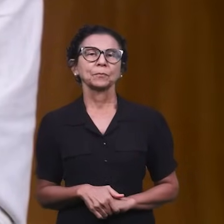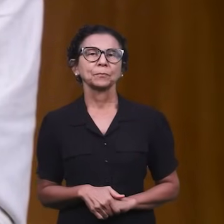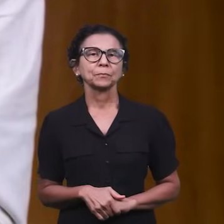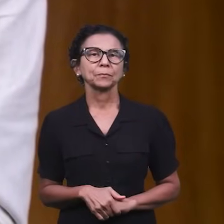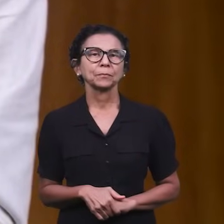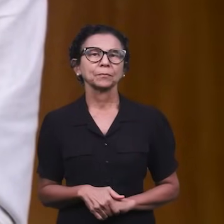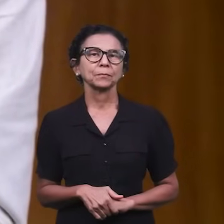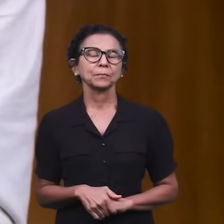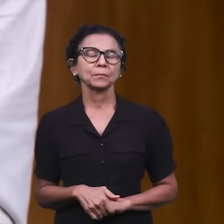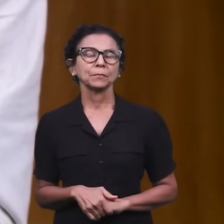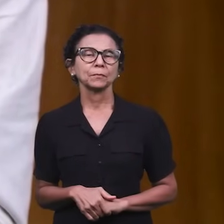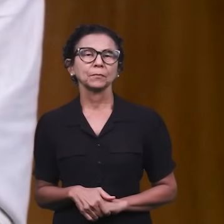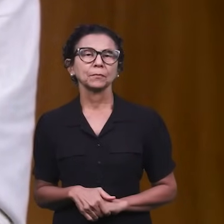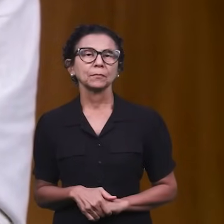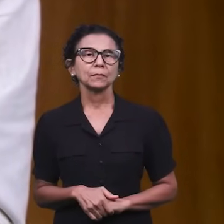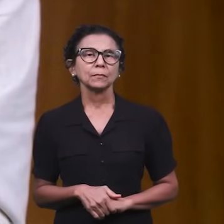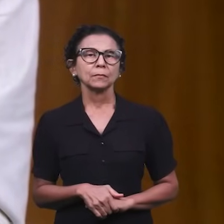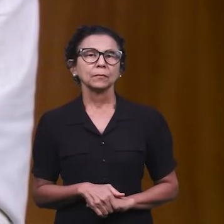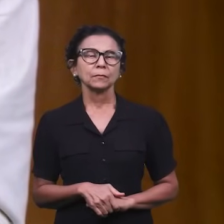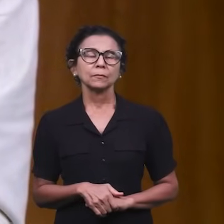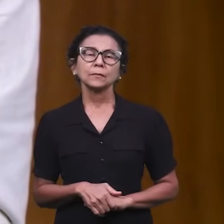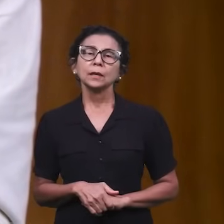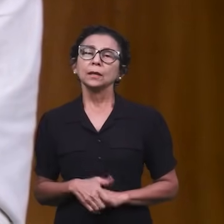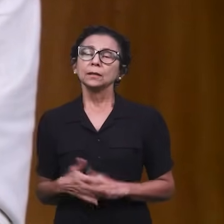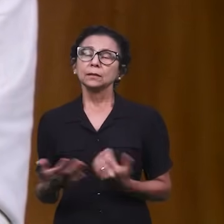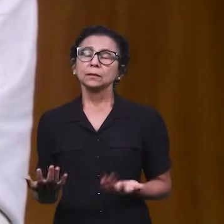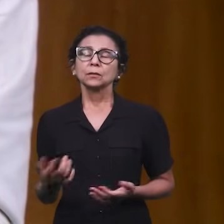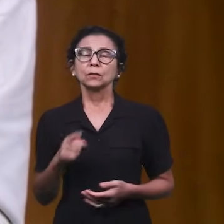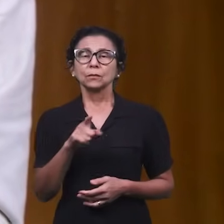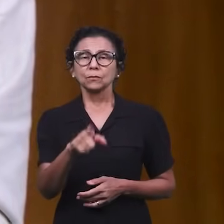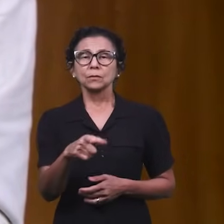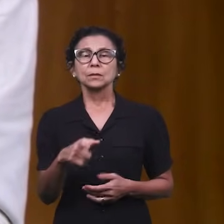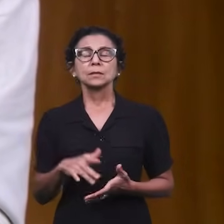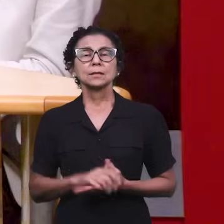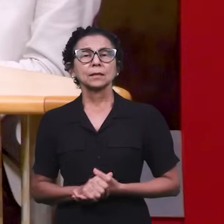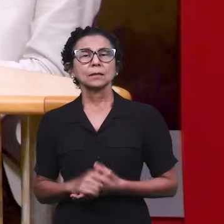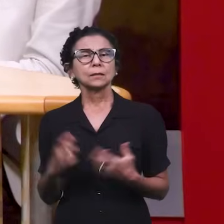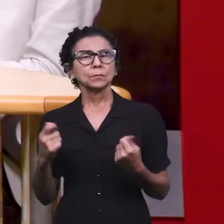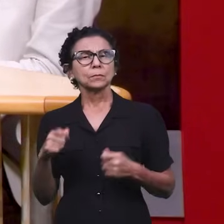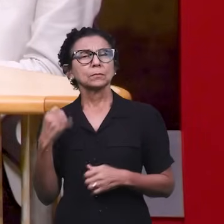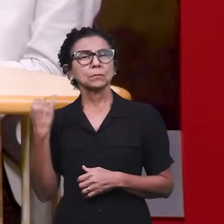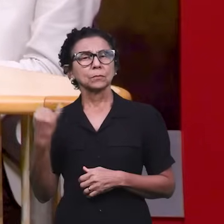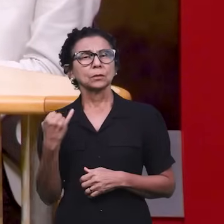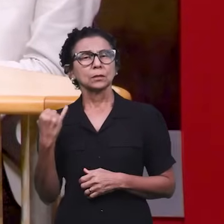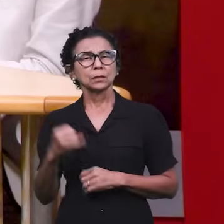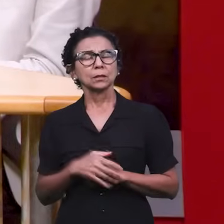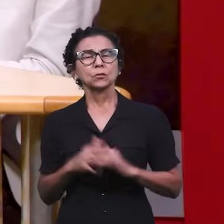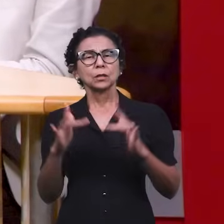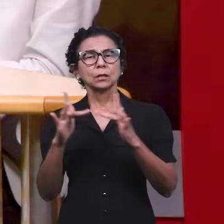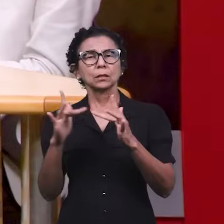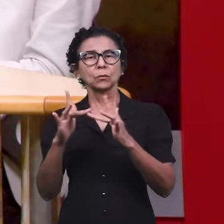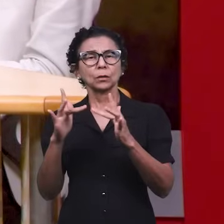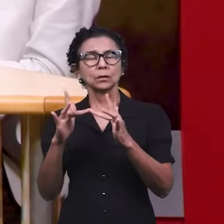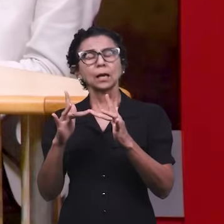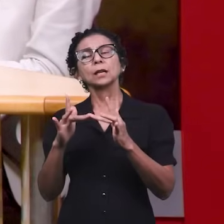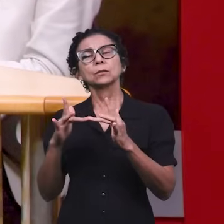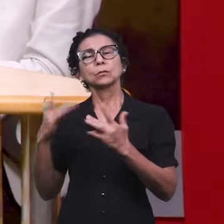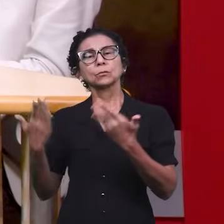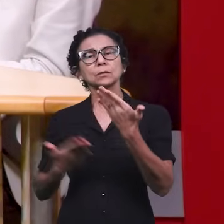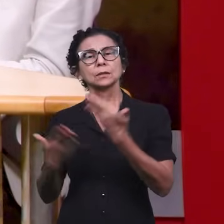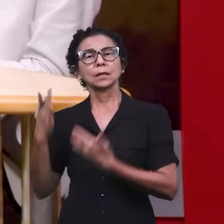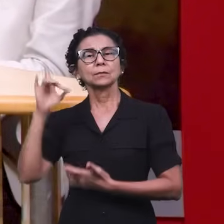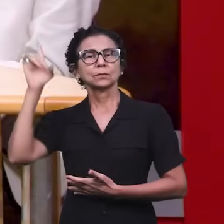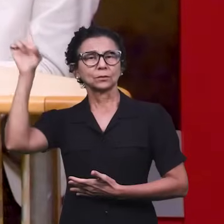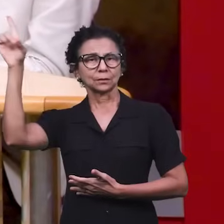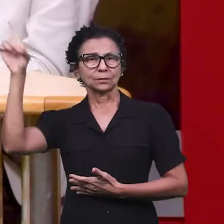que vem da parte do Senhor, aquilo que vem da parte do Senhor. Justamente. E o que o Senhor nos tem dado é um